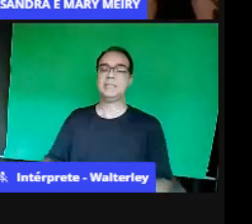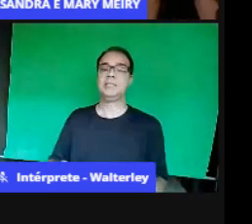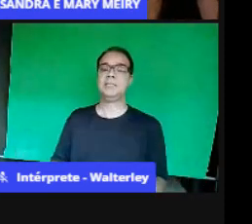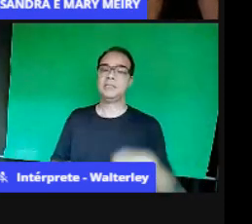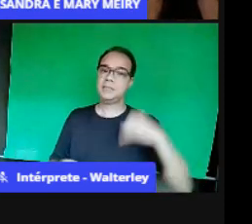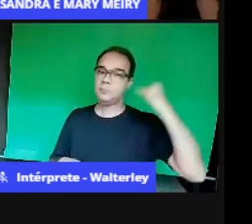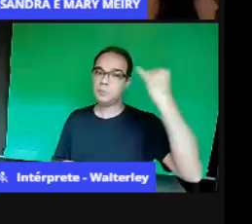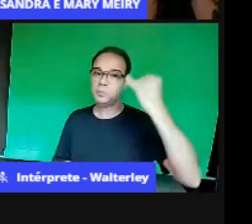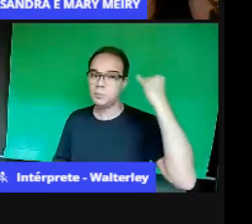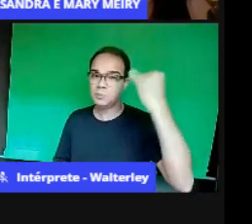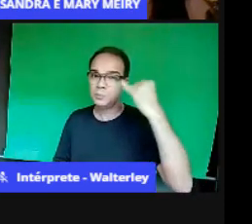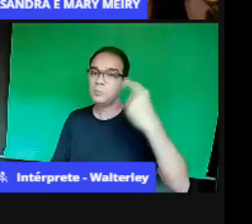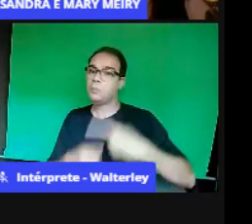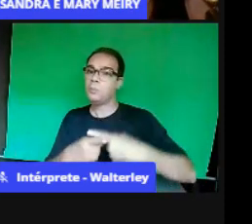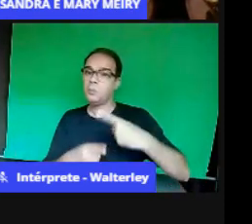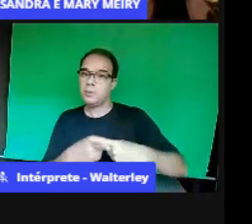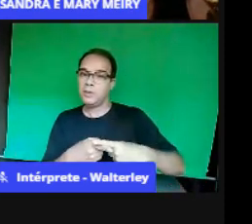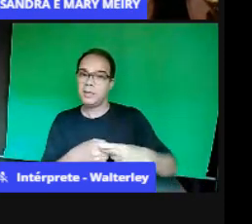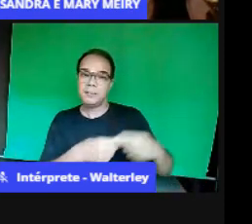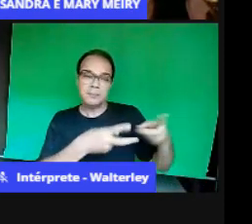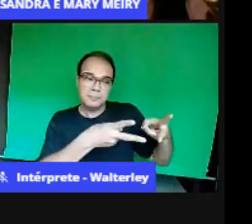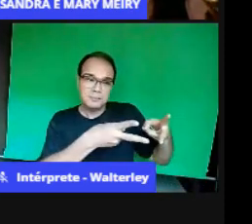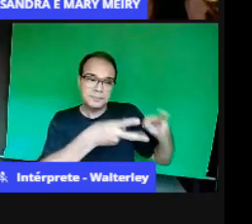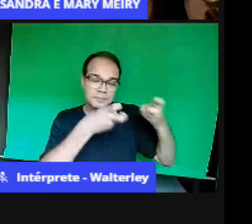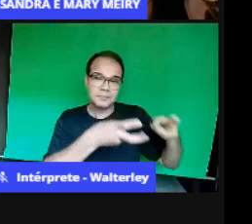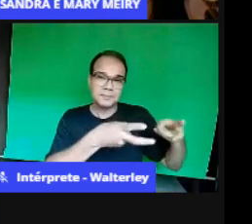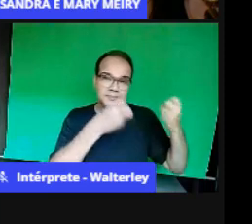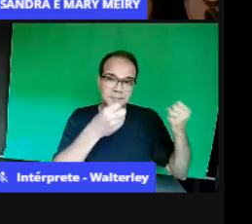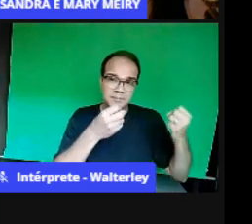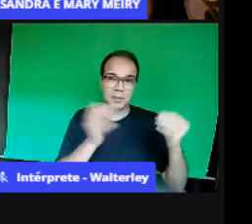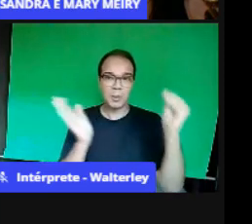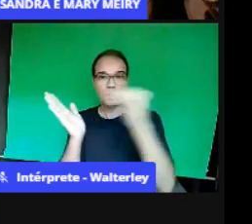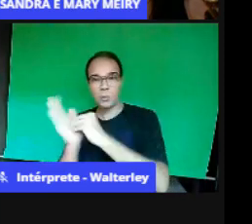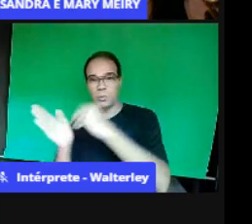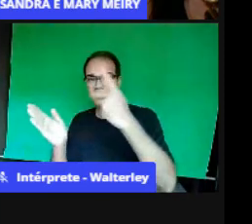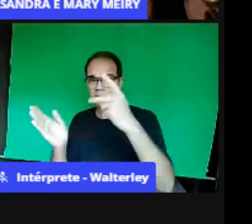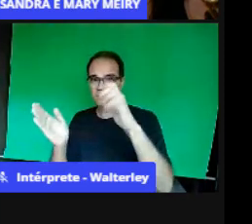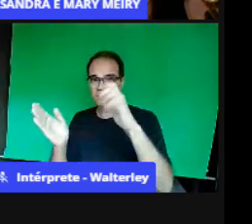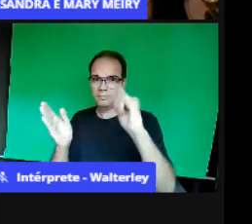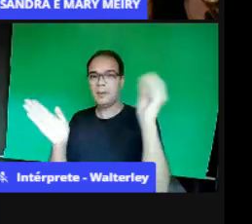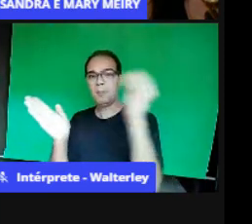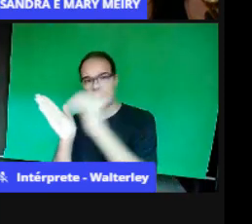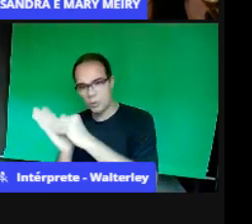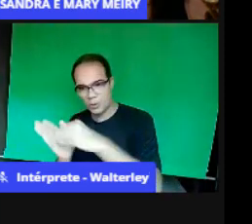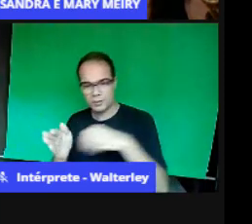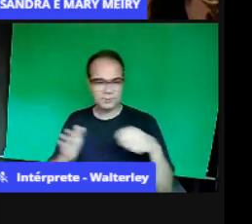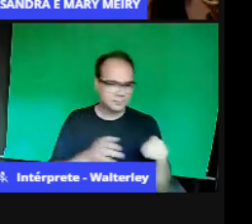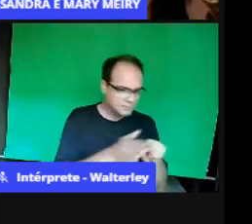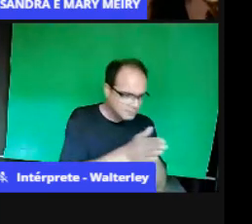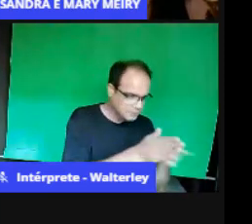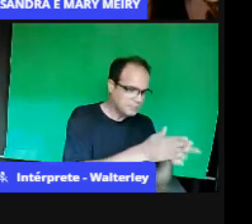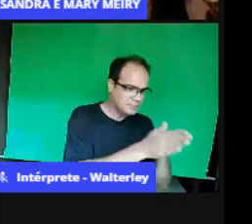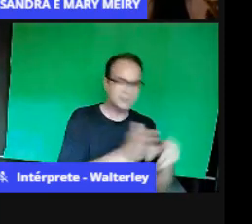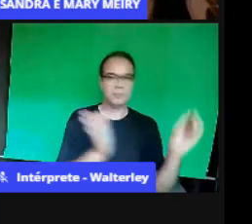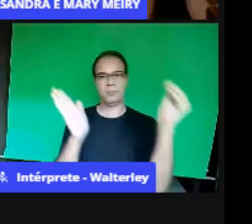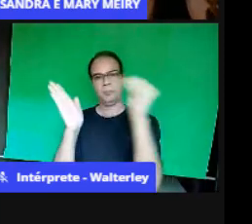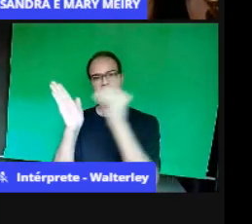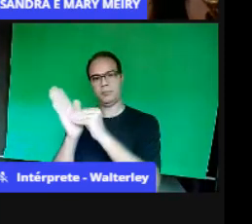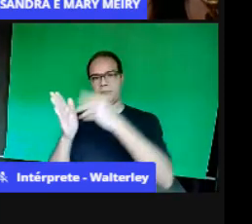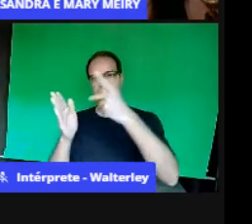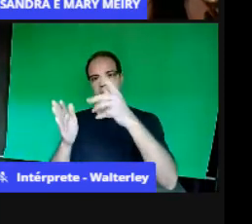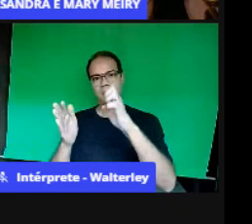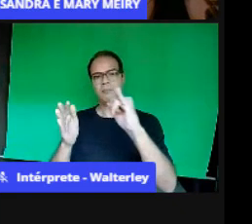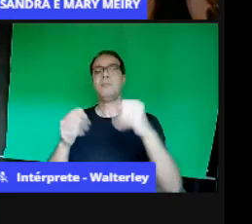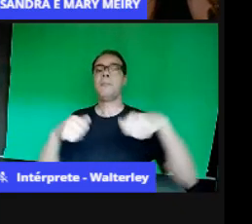Mari, na sondagem, né, por ele apresentar algumas evoluções, conforme você explicou, é